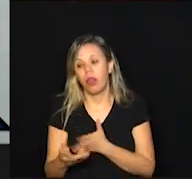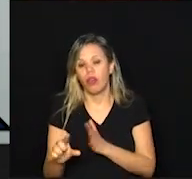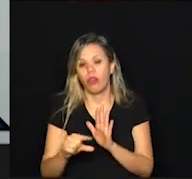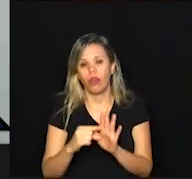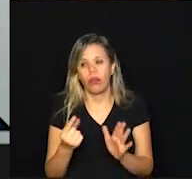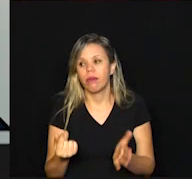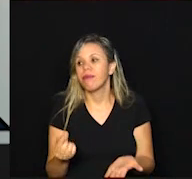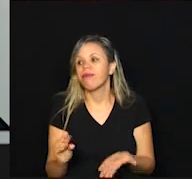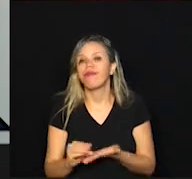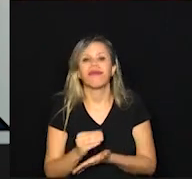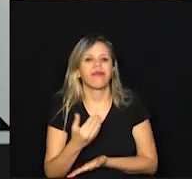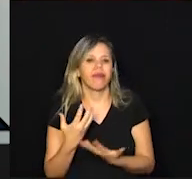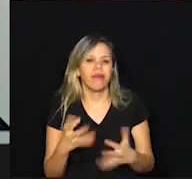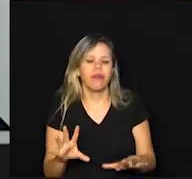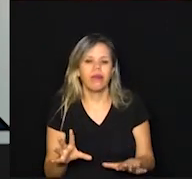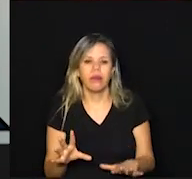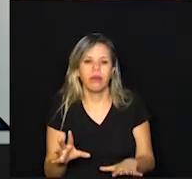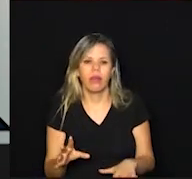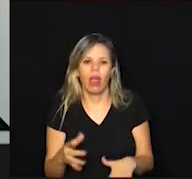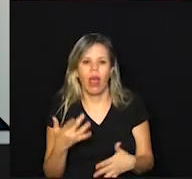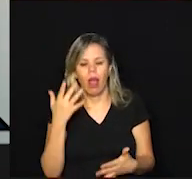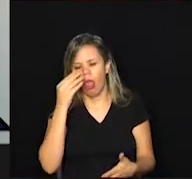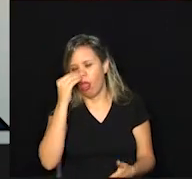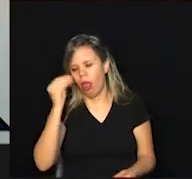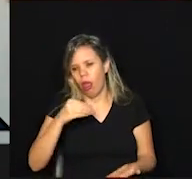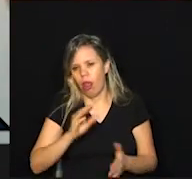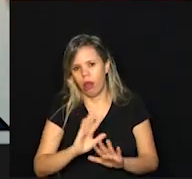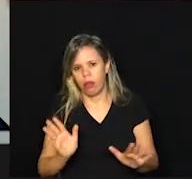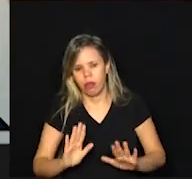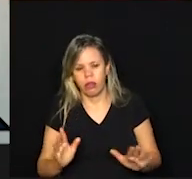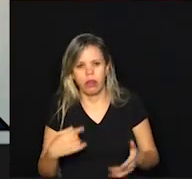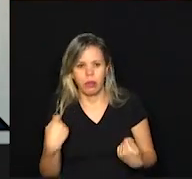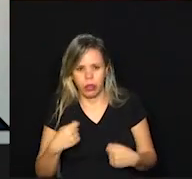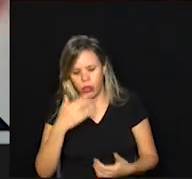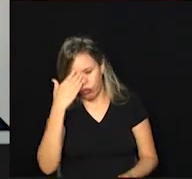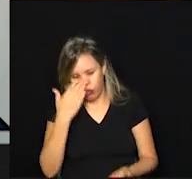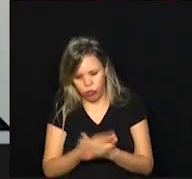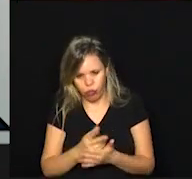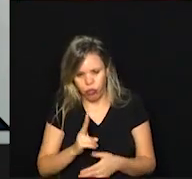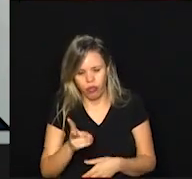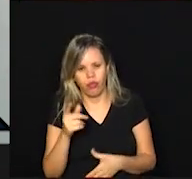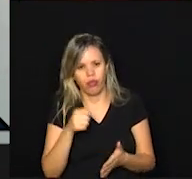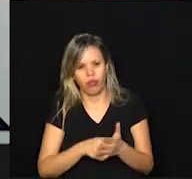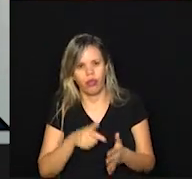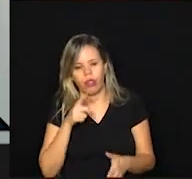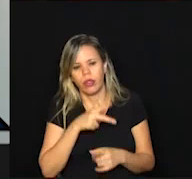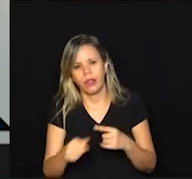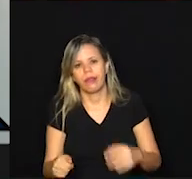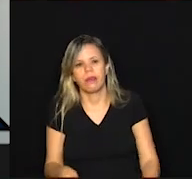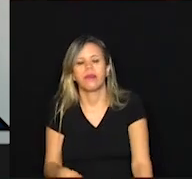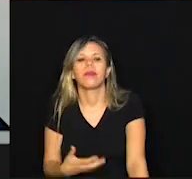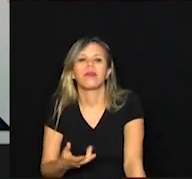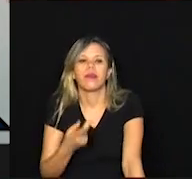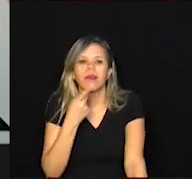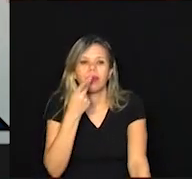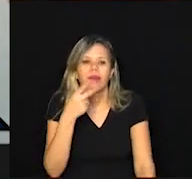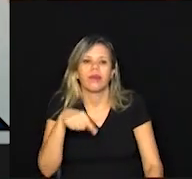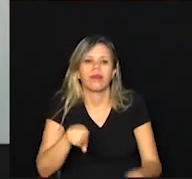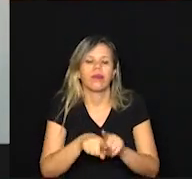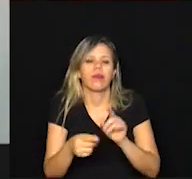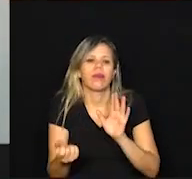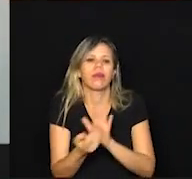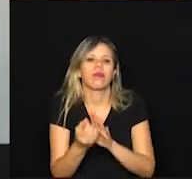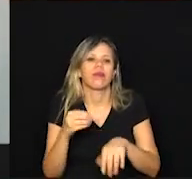eu não quero também ser pessimista tá Alessandra nós temos que ser muito otimista nós vamos conseguir Mas eu queria deixar aqui também